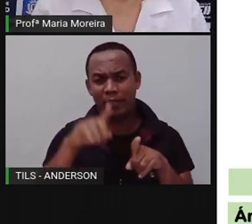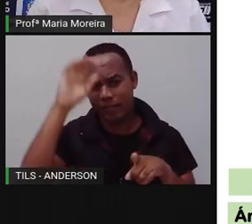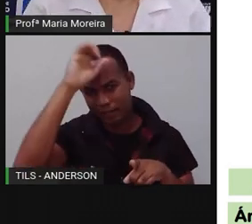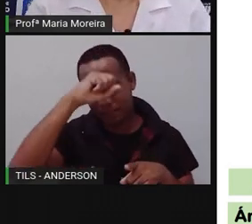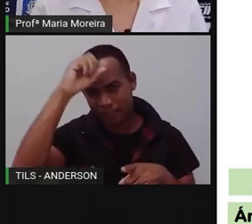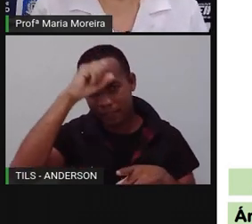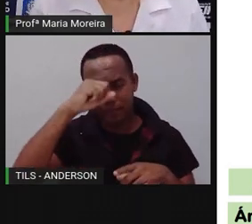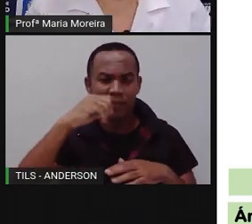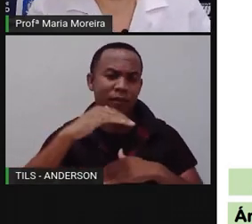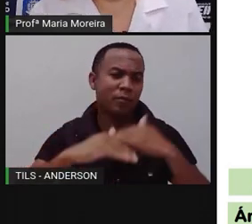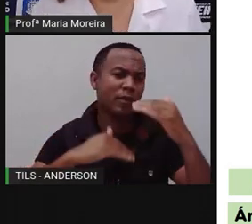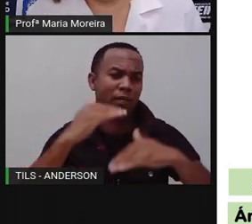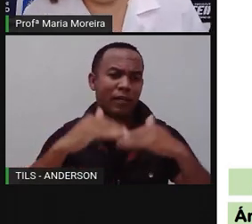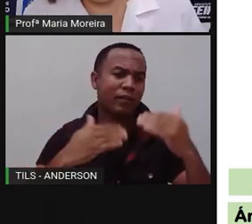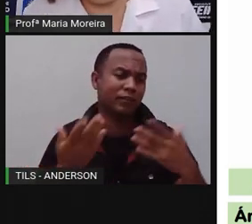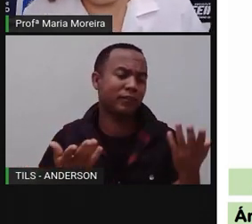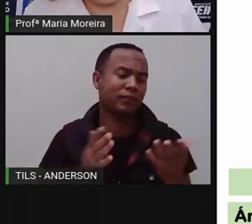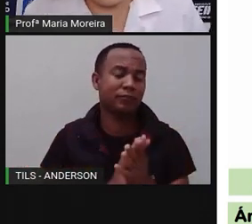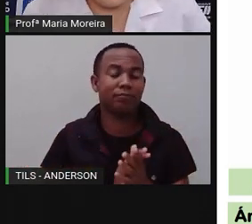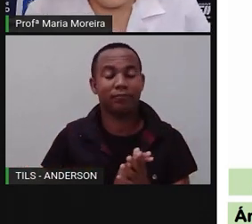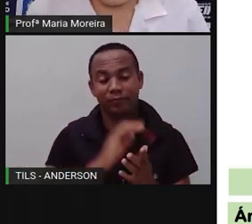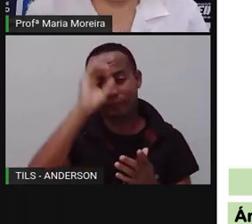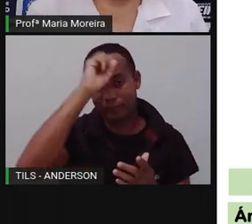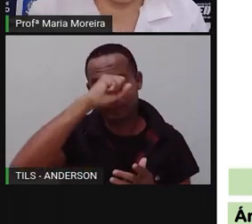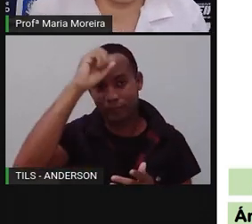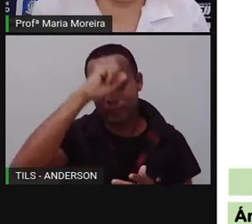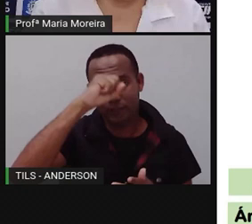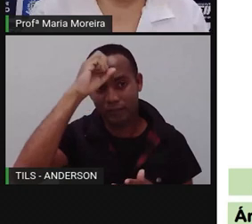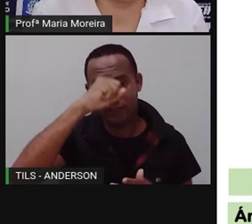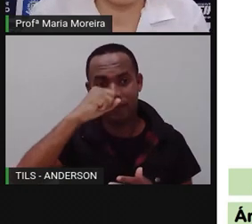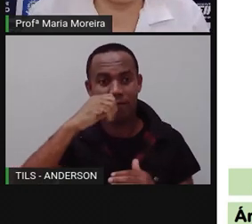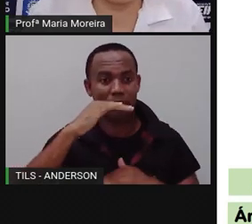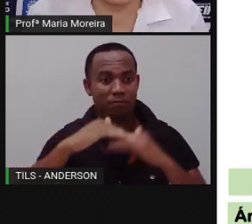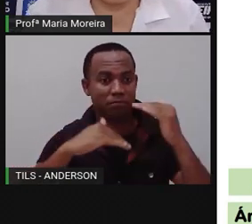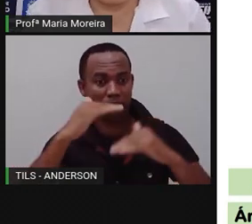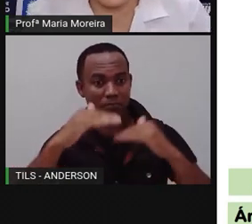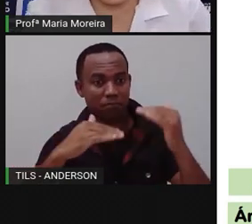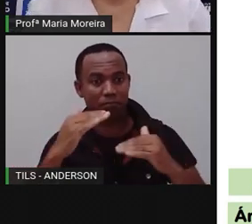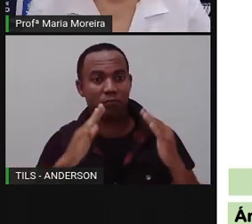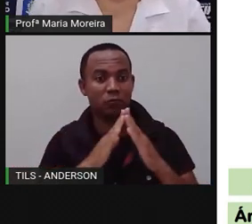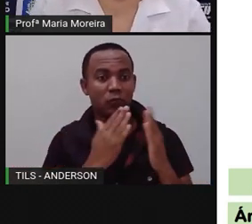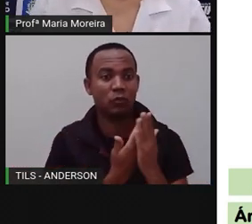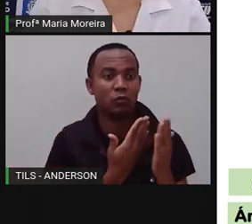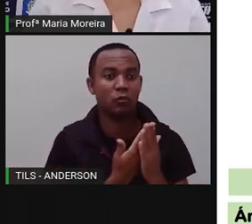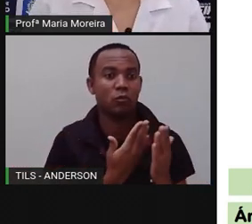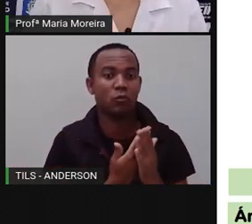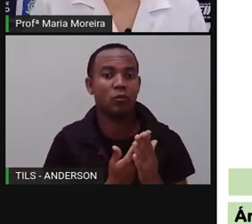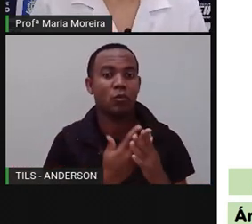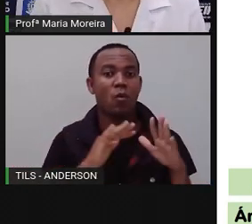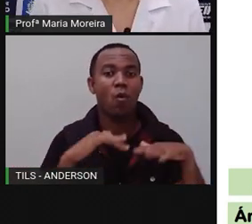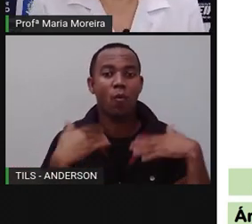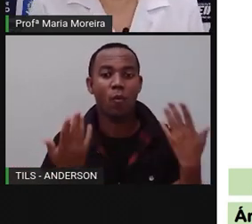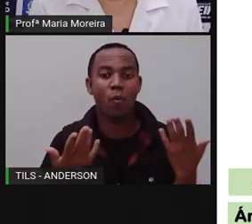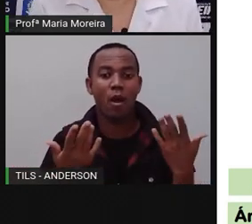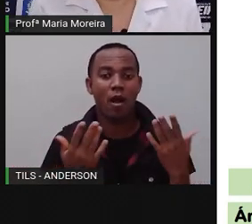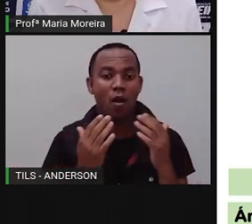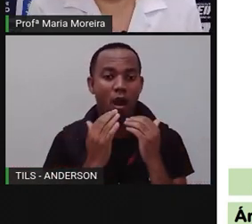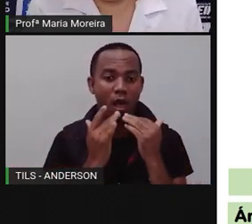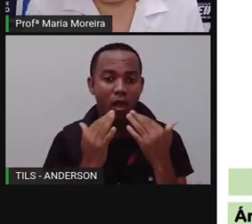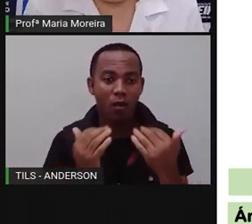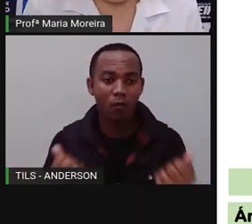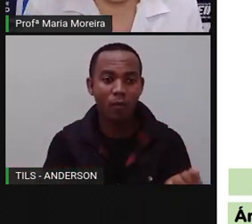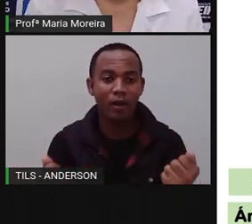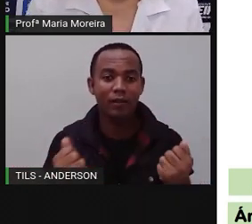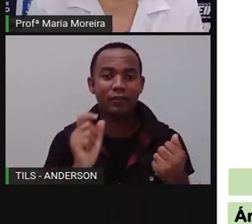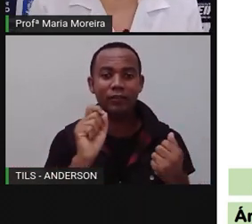mais, porque nunca é demais aprender. Nossa aula hoje, aula de linguagens, terceiro ano. Todo mundo pronto